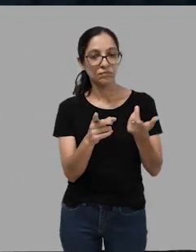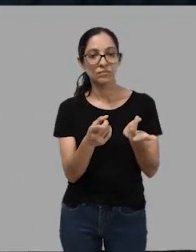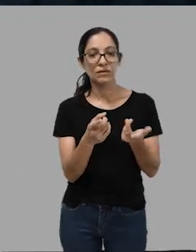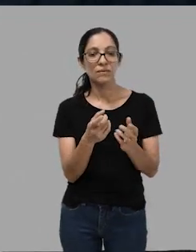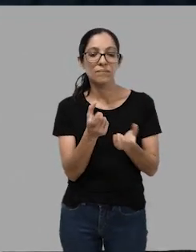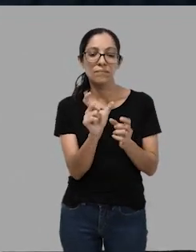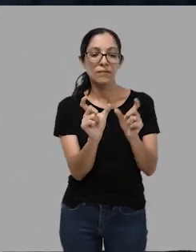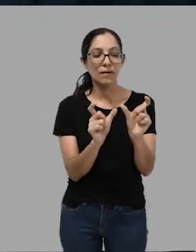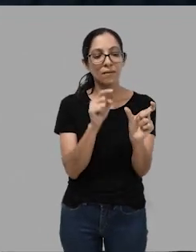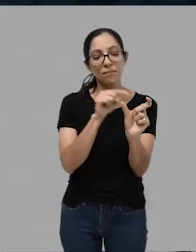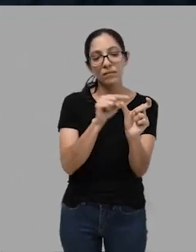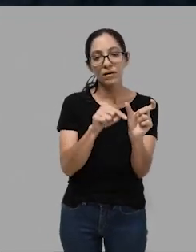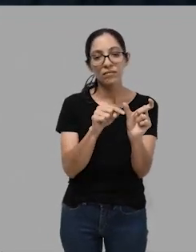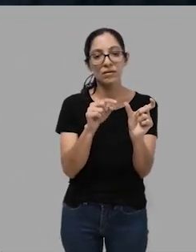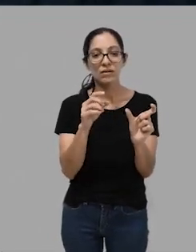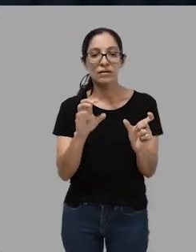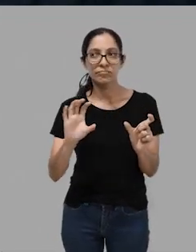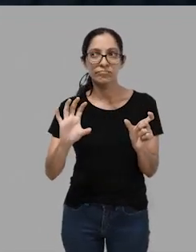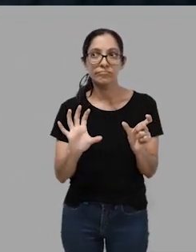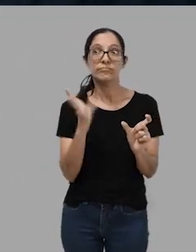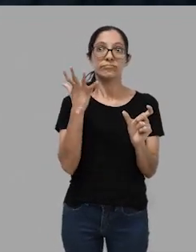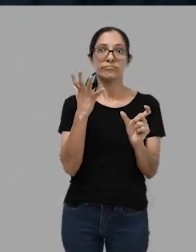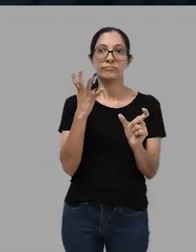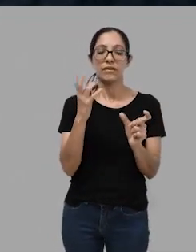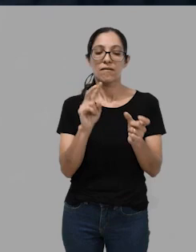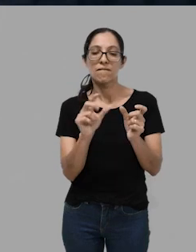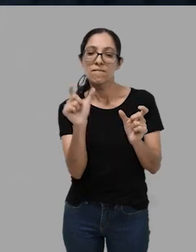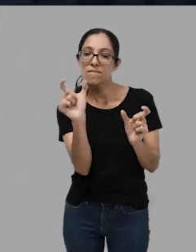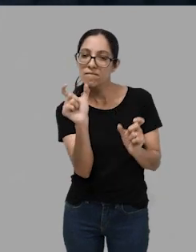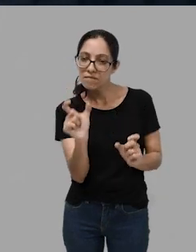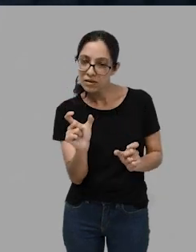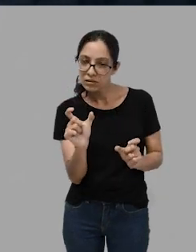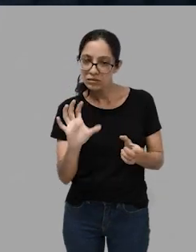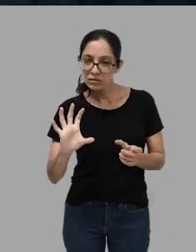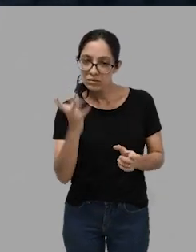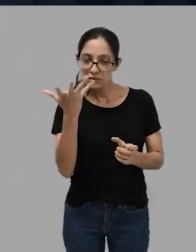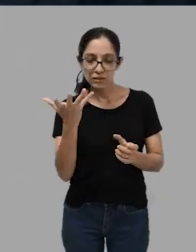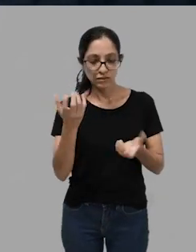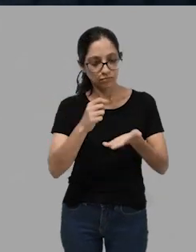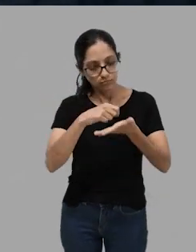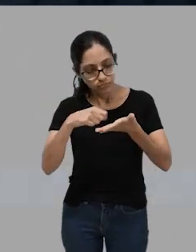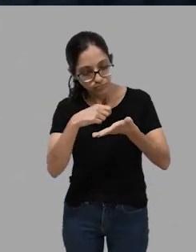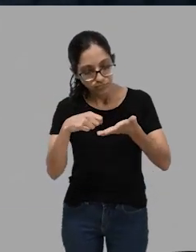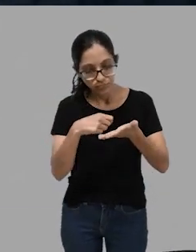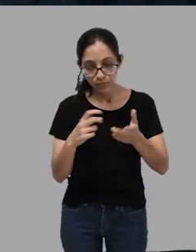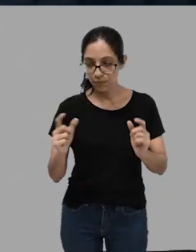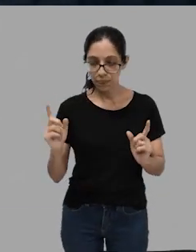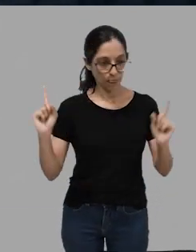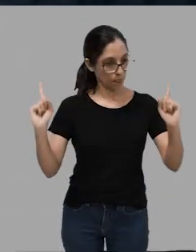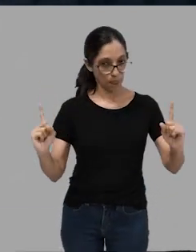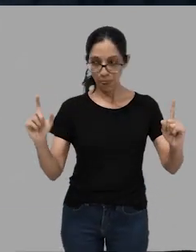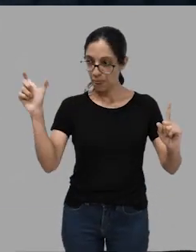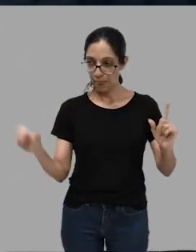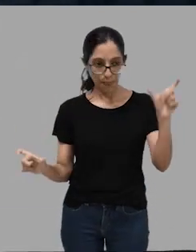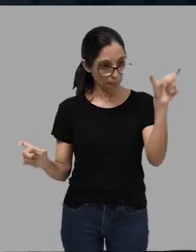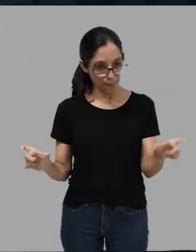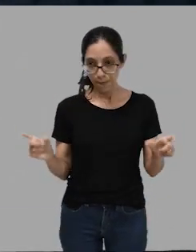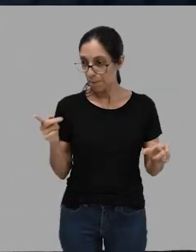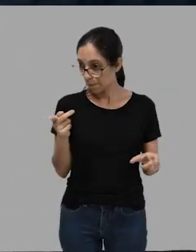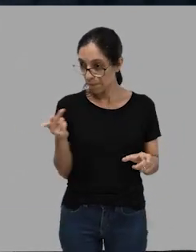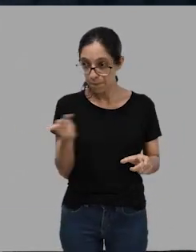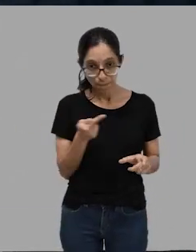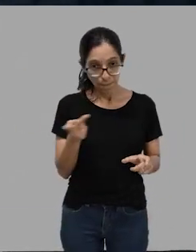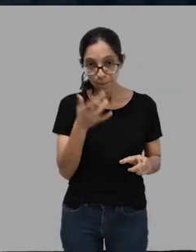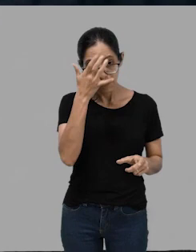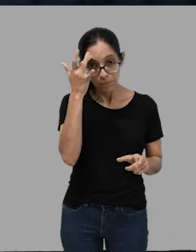repente de repente são versos que são feitos na hora entre duas pessoas onde eles vão se degradar vão